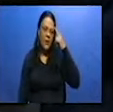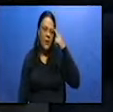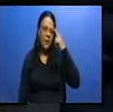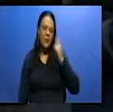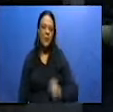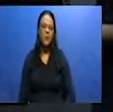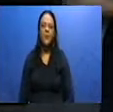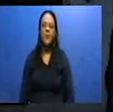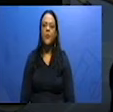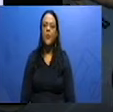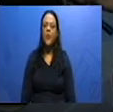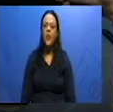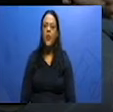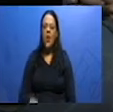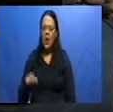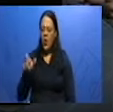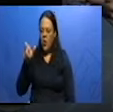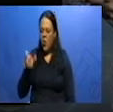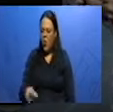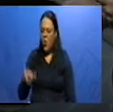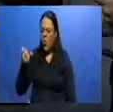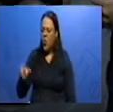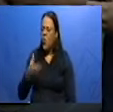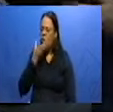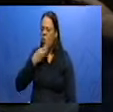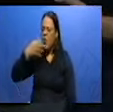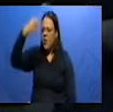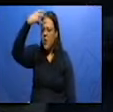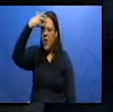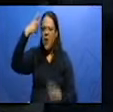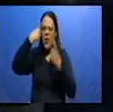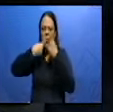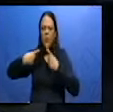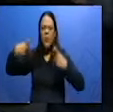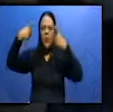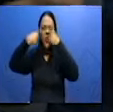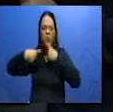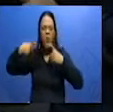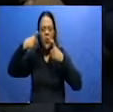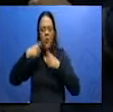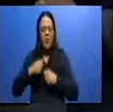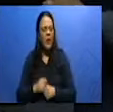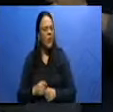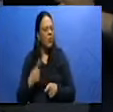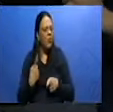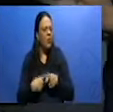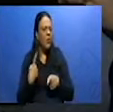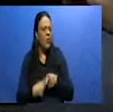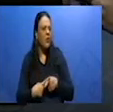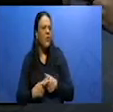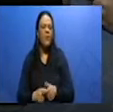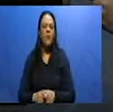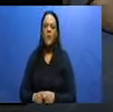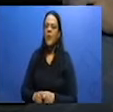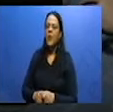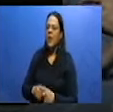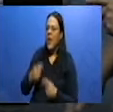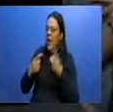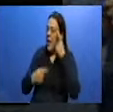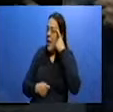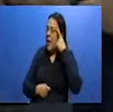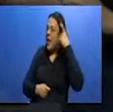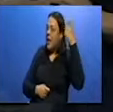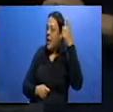reis africanos ficaram tão preocupados? Qual seria a outra ideia dos portugueses? Será que Portugal